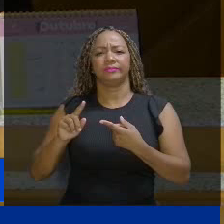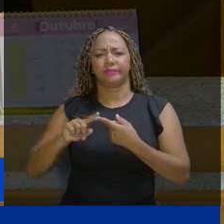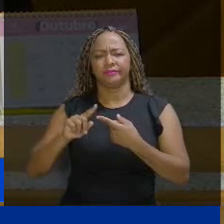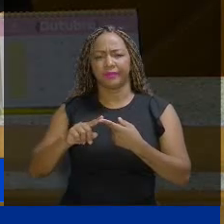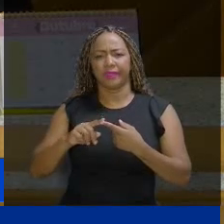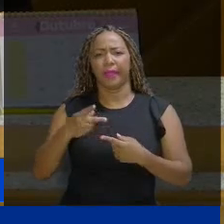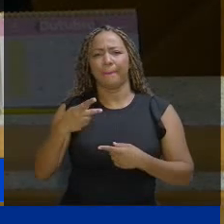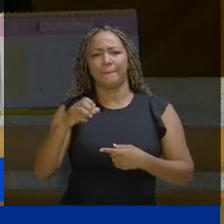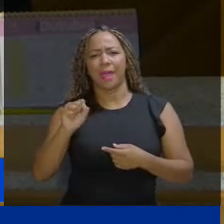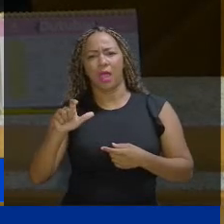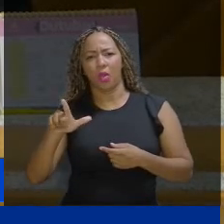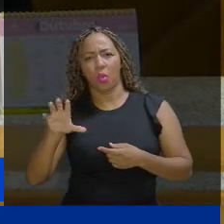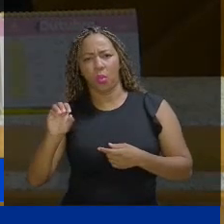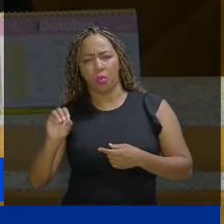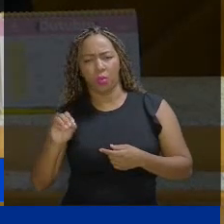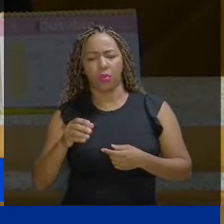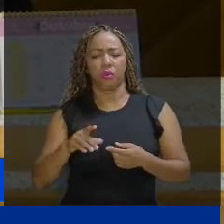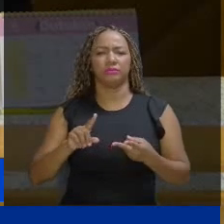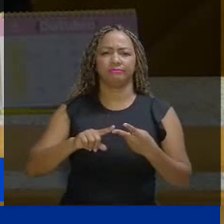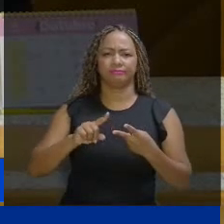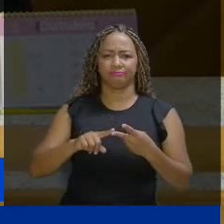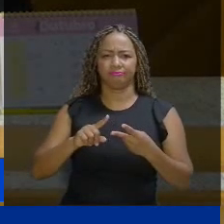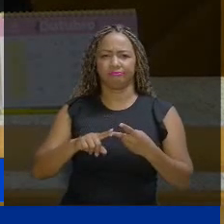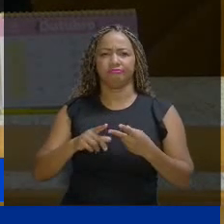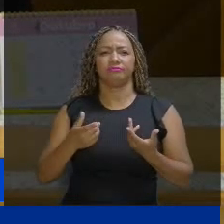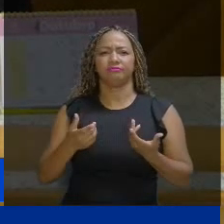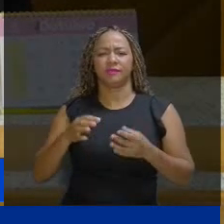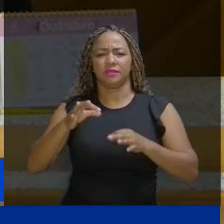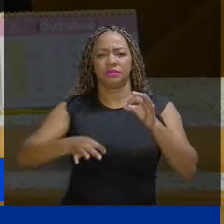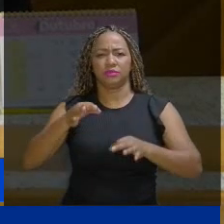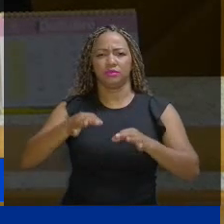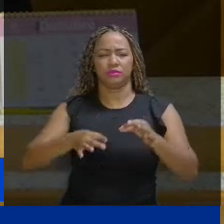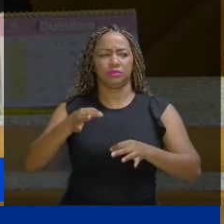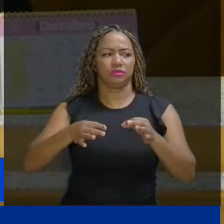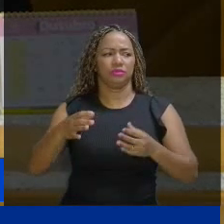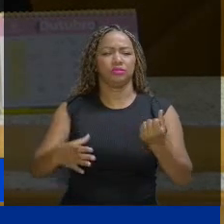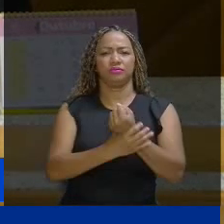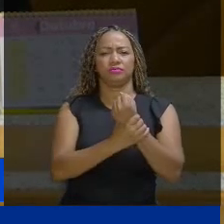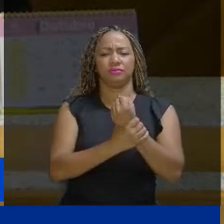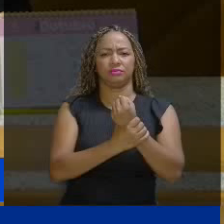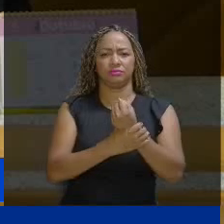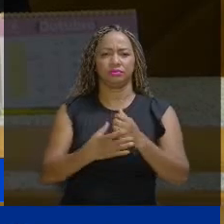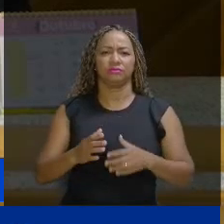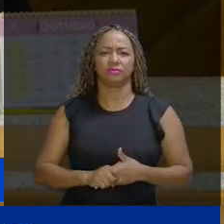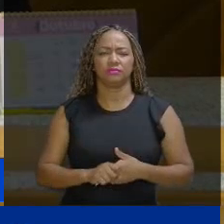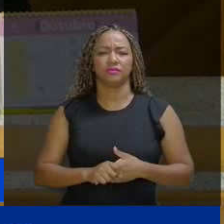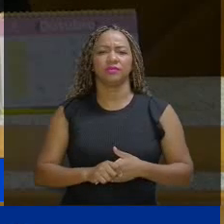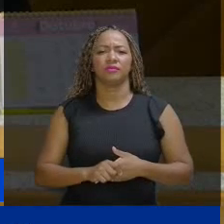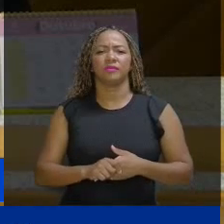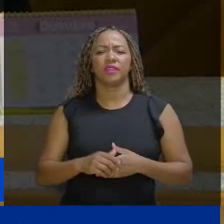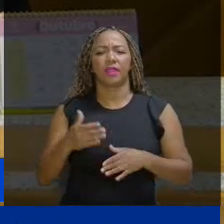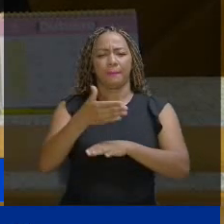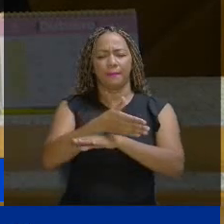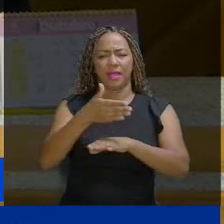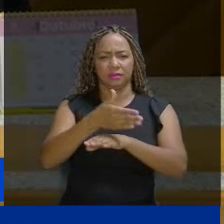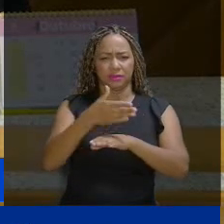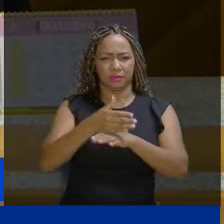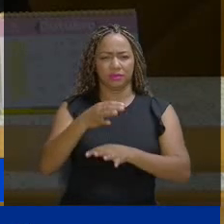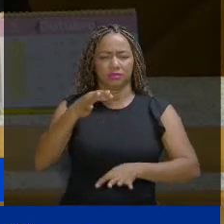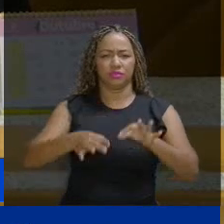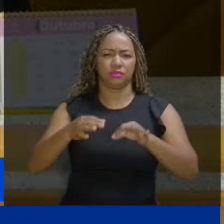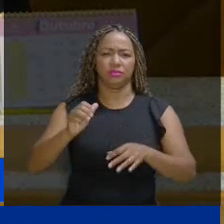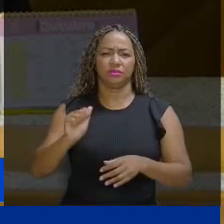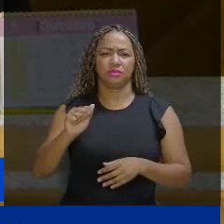Silva e a autoridade coatora é o juízo das garantias. Atuarão como vogais juízes